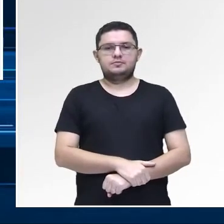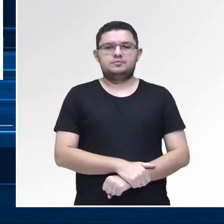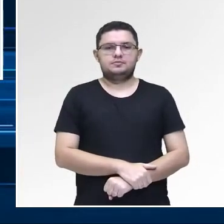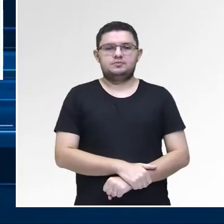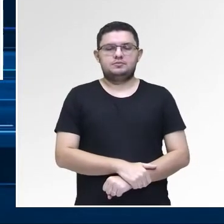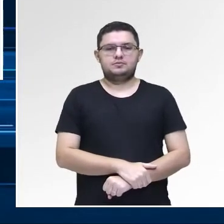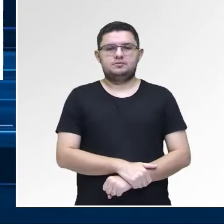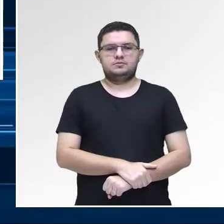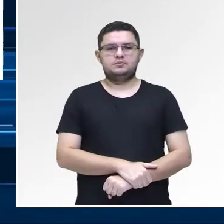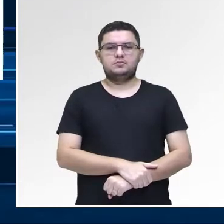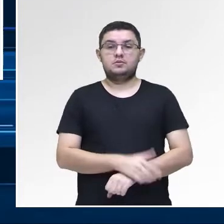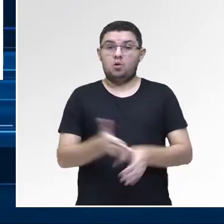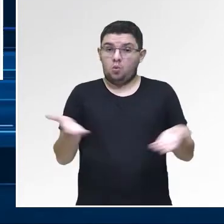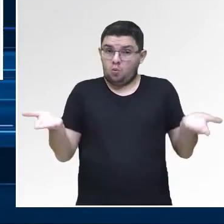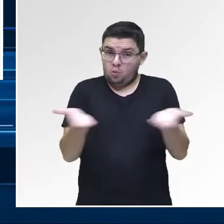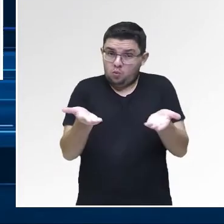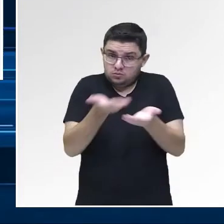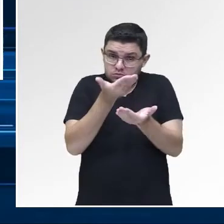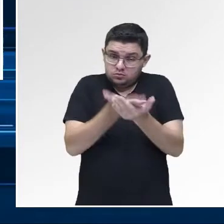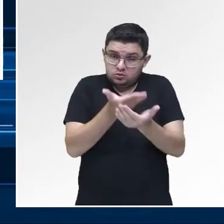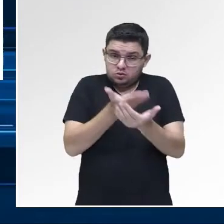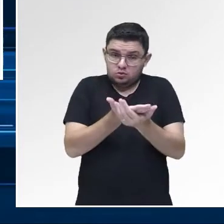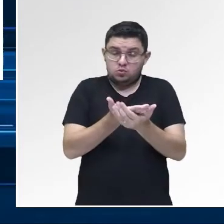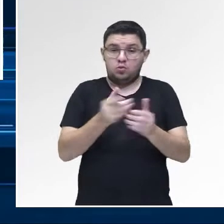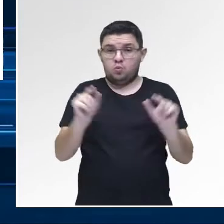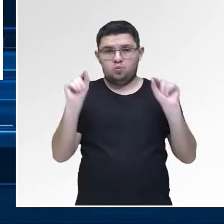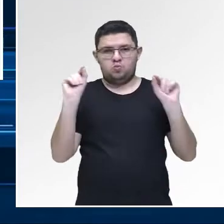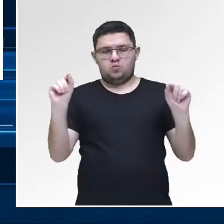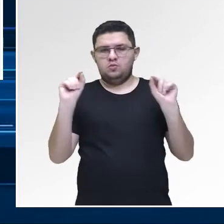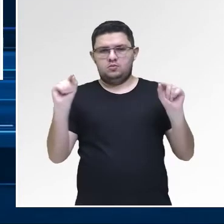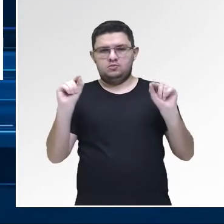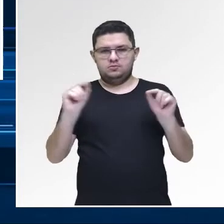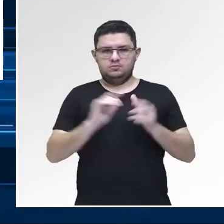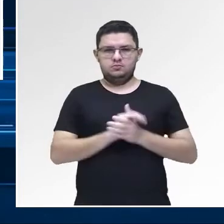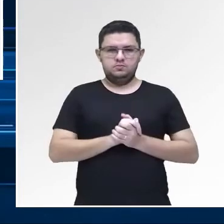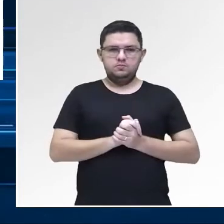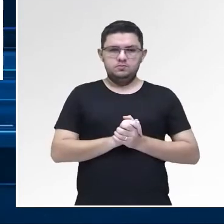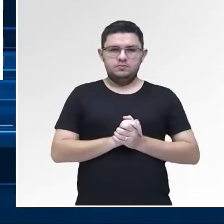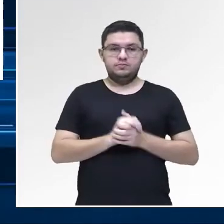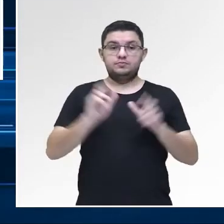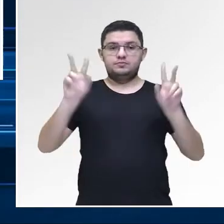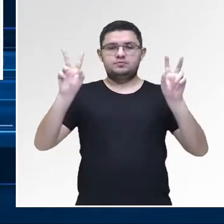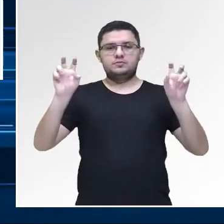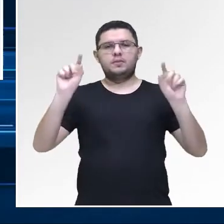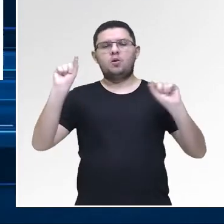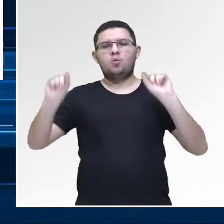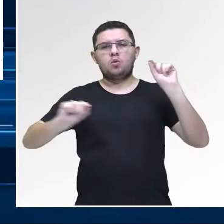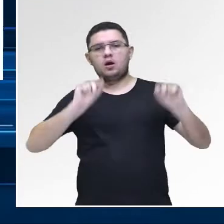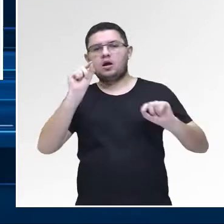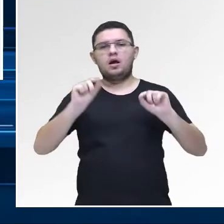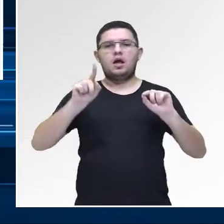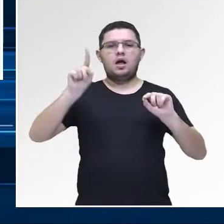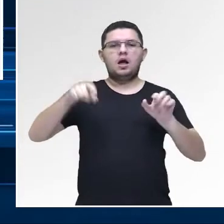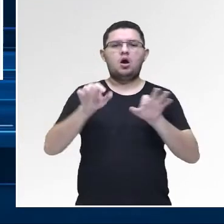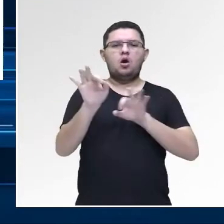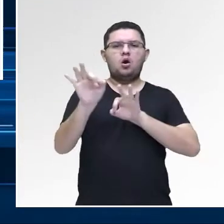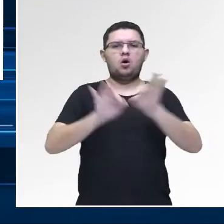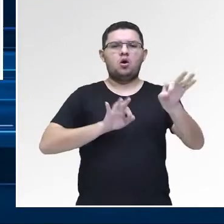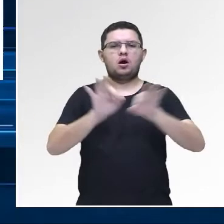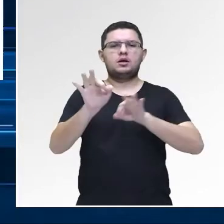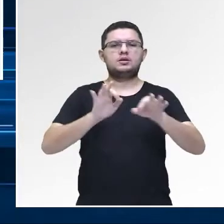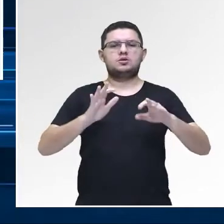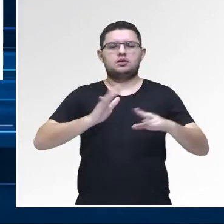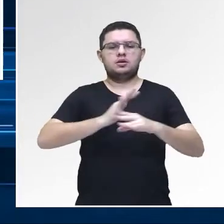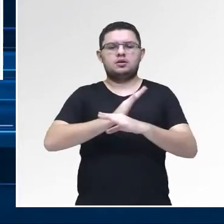E na nossa aula de hoje, a gente vai continuar os nossos estudos sobre urbanização. Mas antes disso, vamos